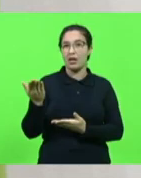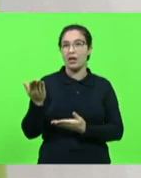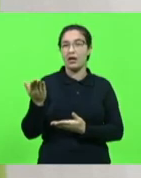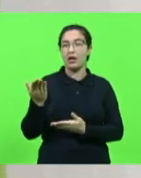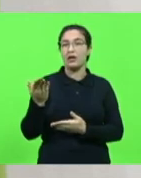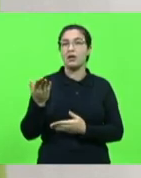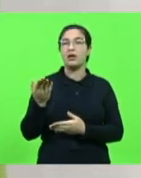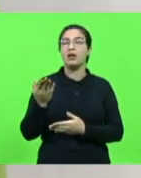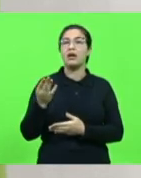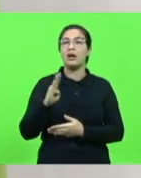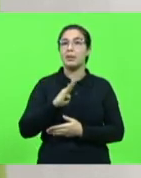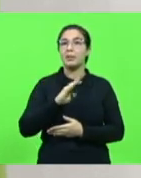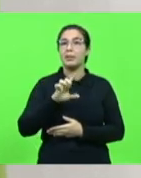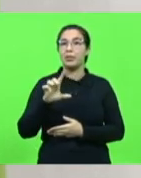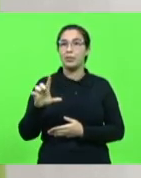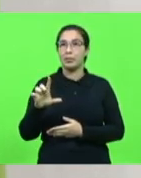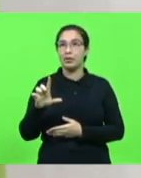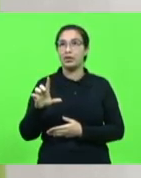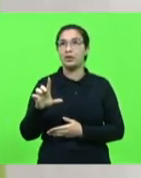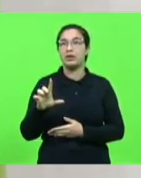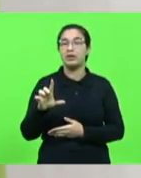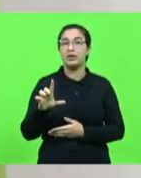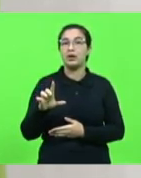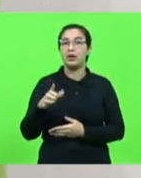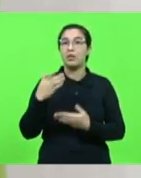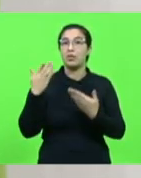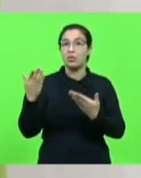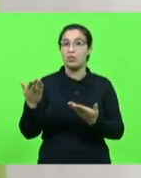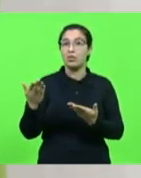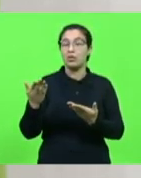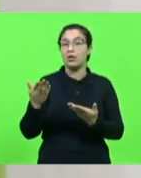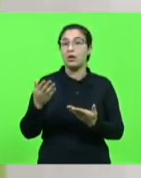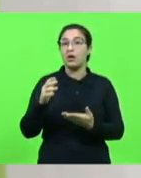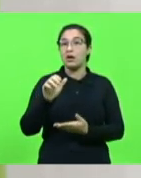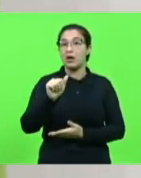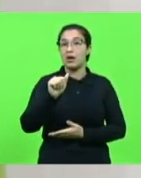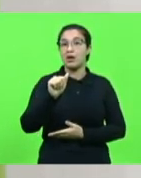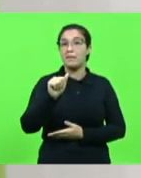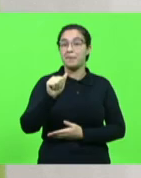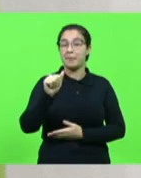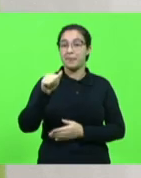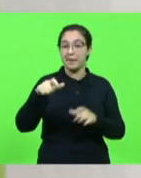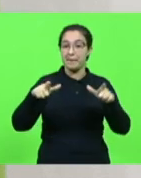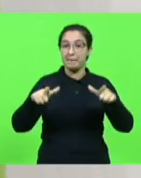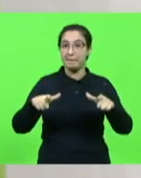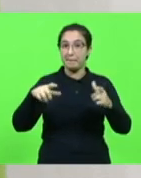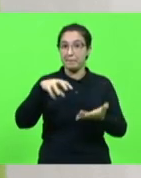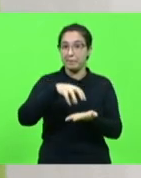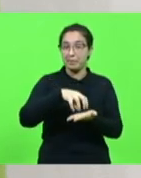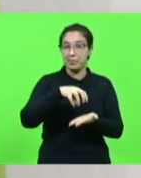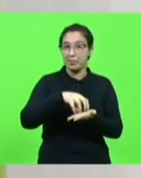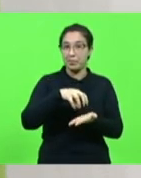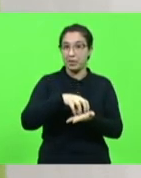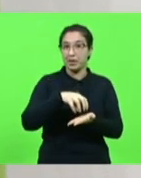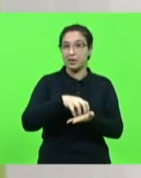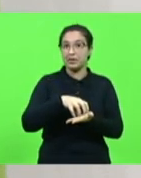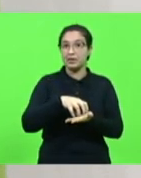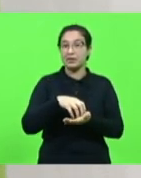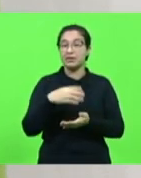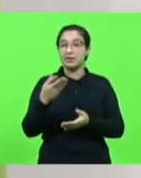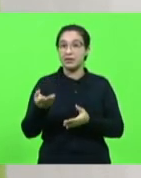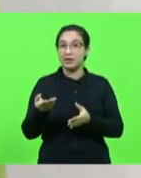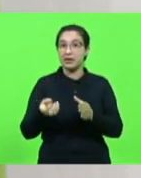também é o propósito da academia. Tem um monumento extraordinário em Blumenau, ao Fritz Miller, na Praça Fritz Miller, que foi obra de José Boatê, o fundador da